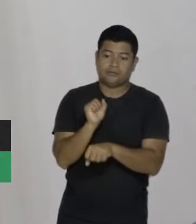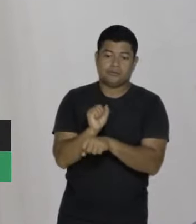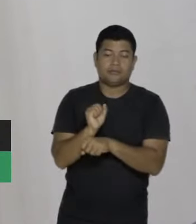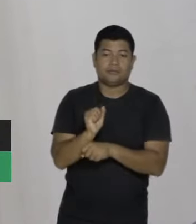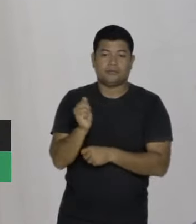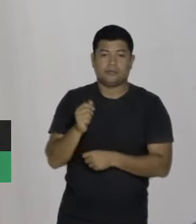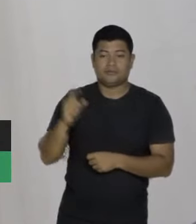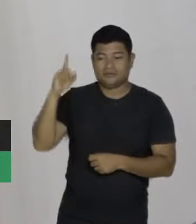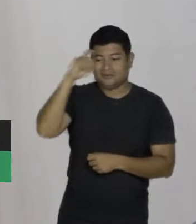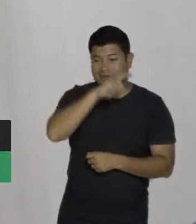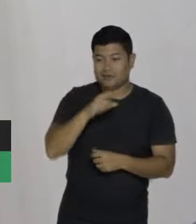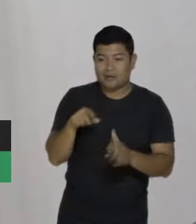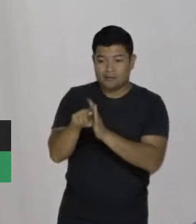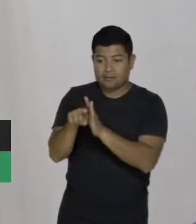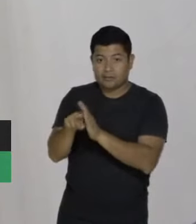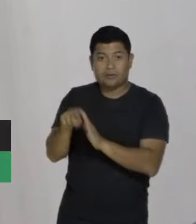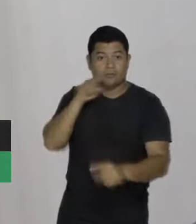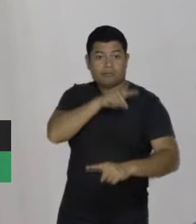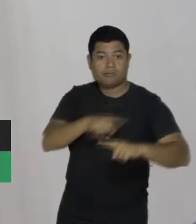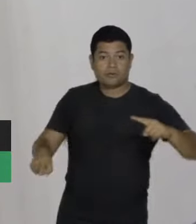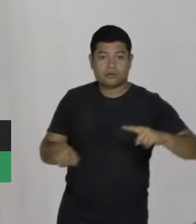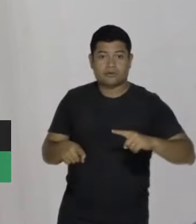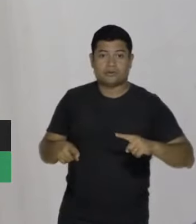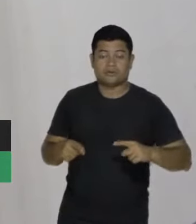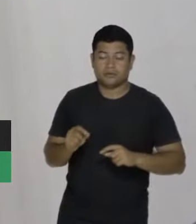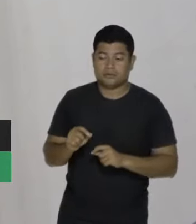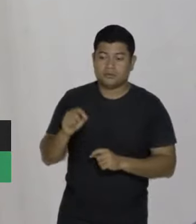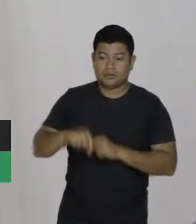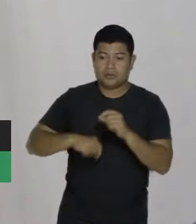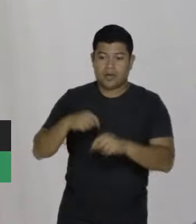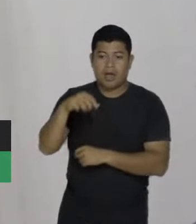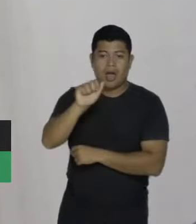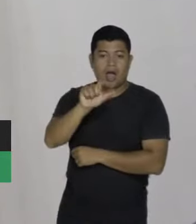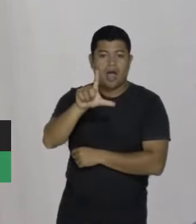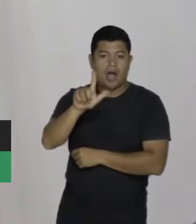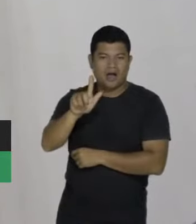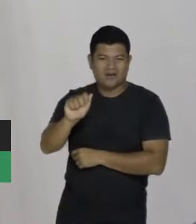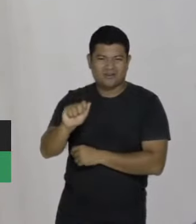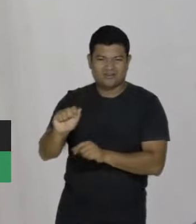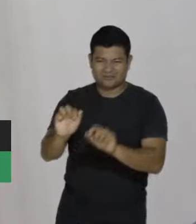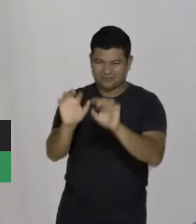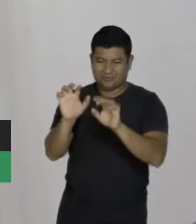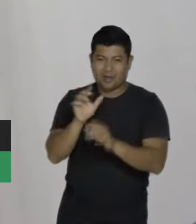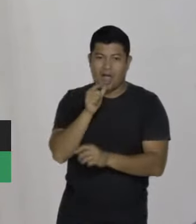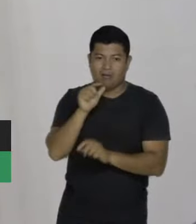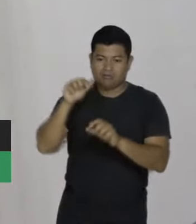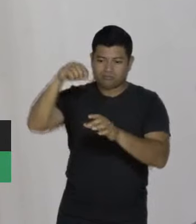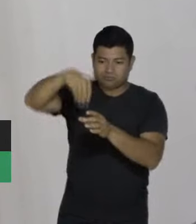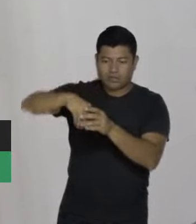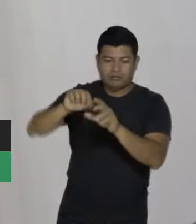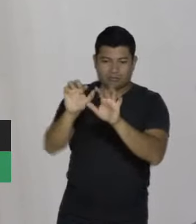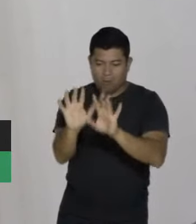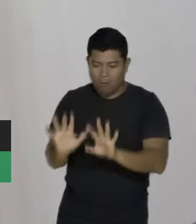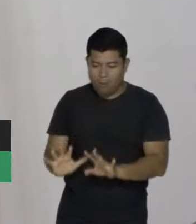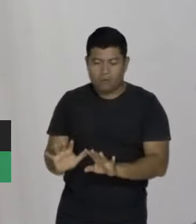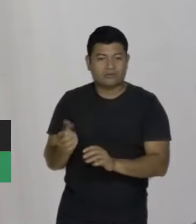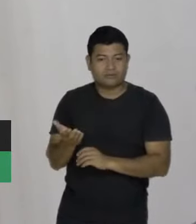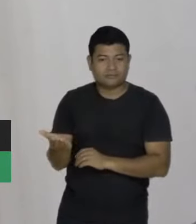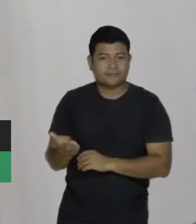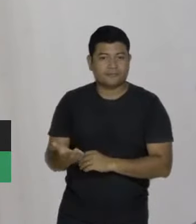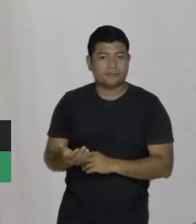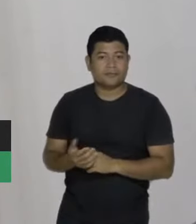pesquisa e proibia a produção de macroalga em nosso estado. Somente tinha autorização Rio de Janeiro e São Paulo. E,